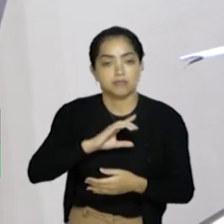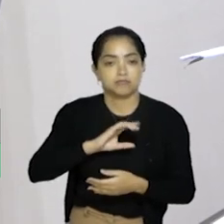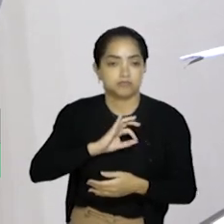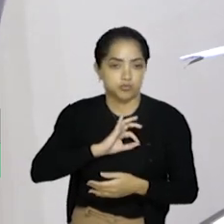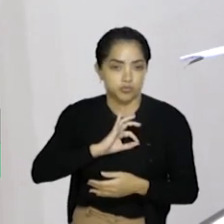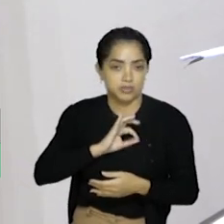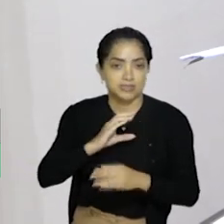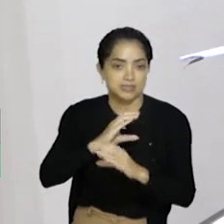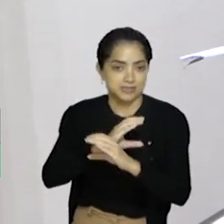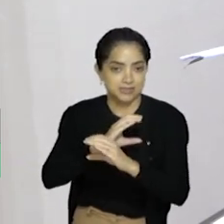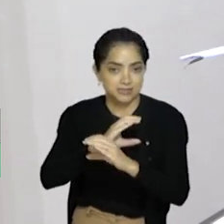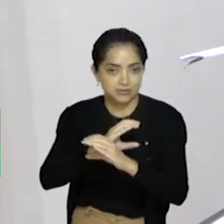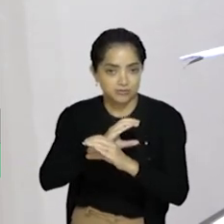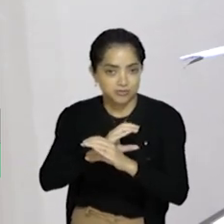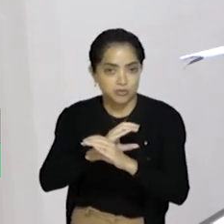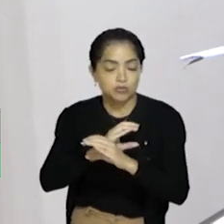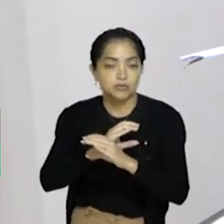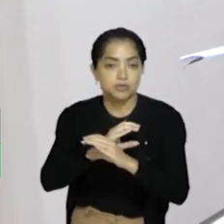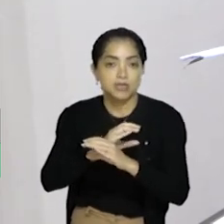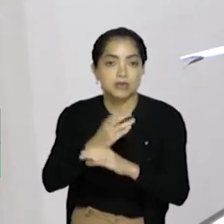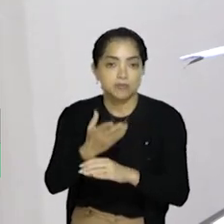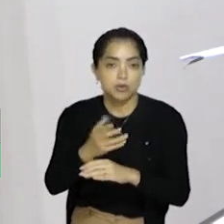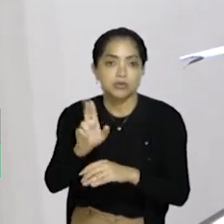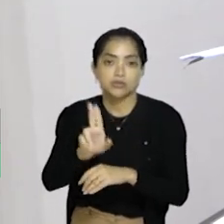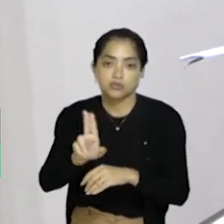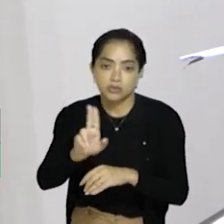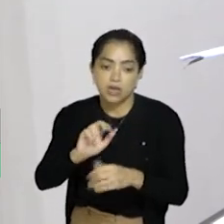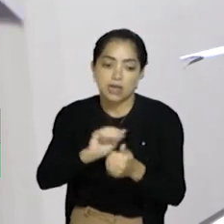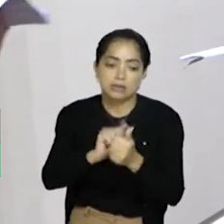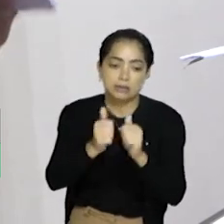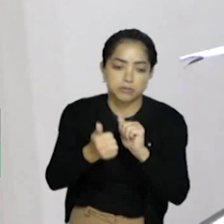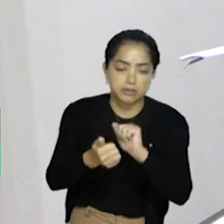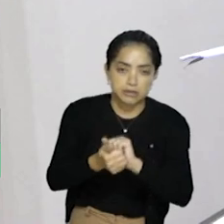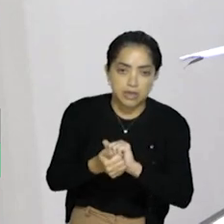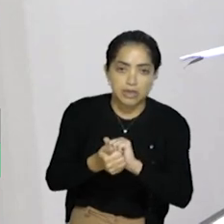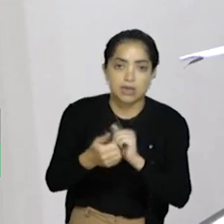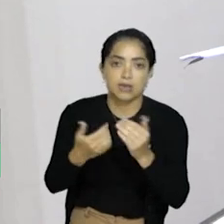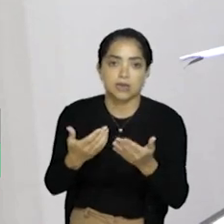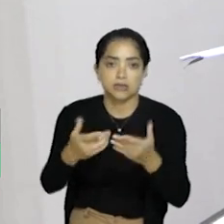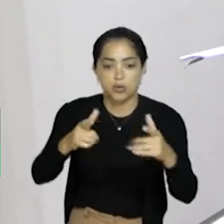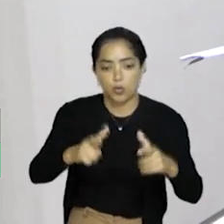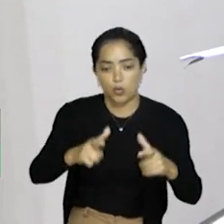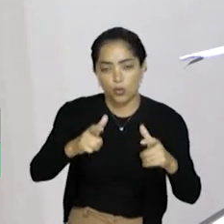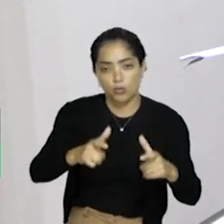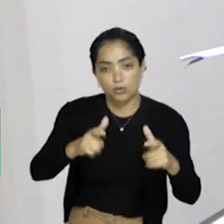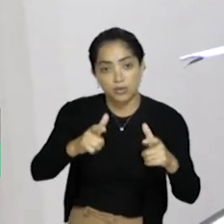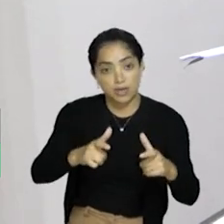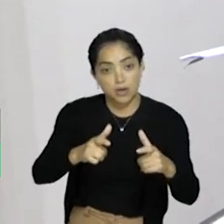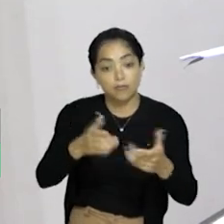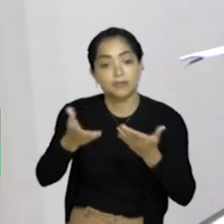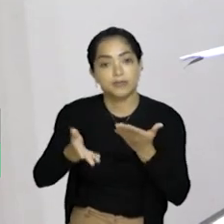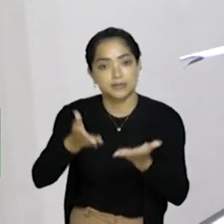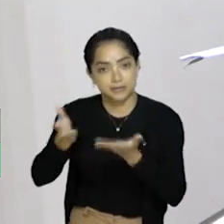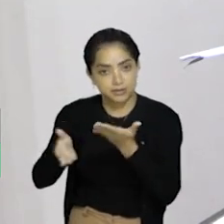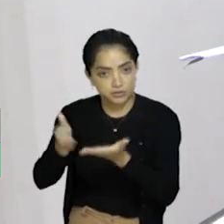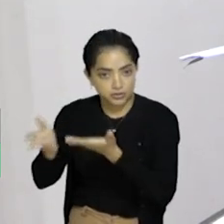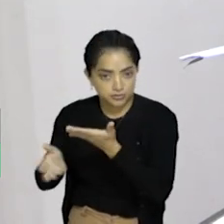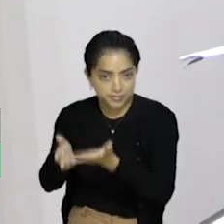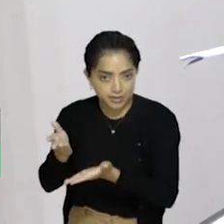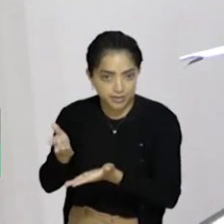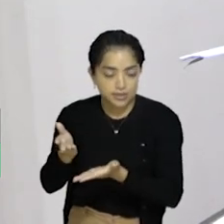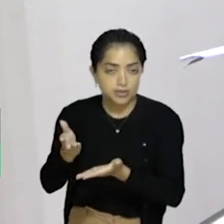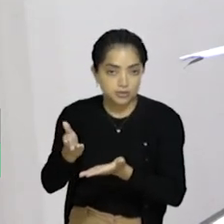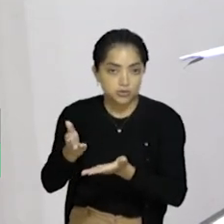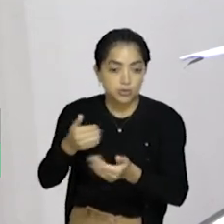de Joinville possa ali fazer adaptação colocar um local até para atendimento ao público